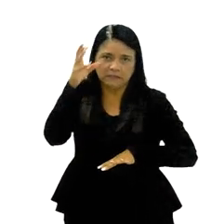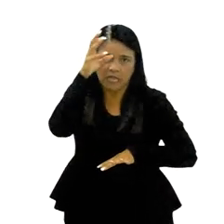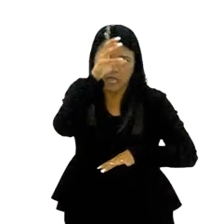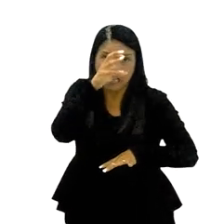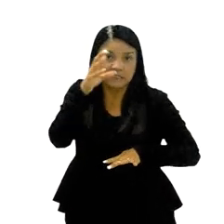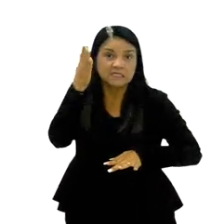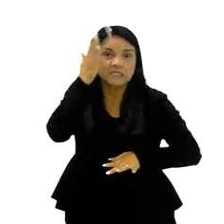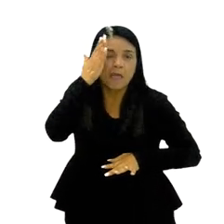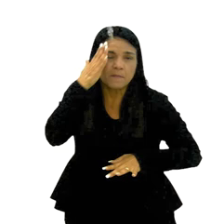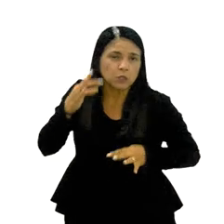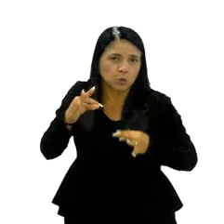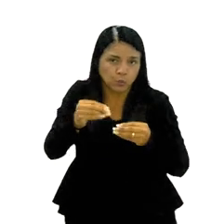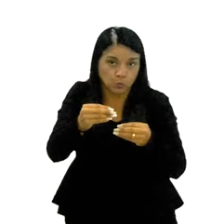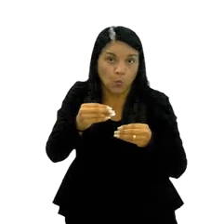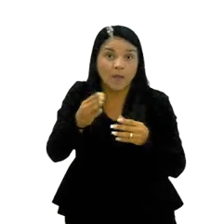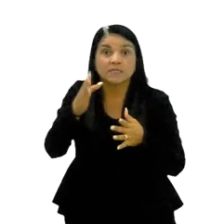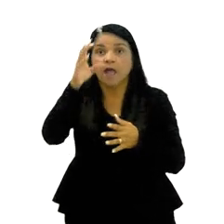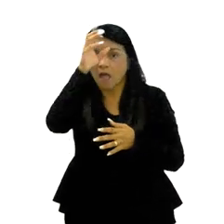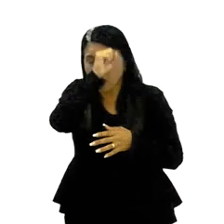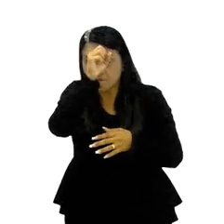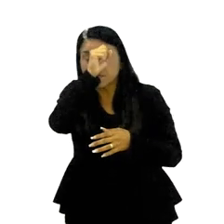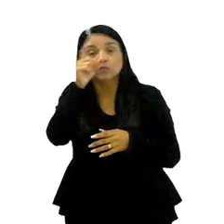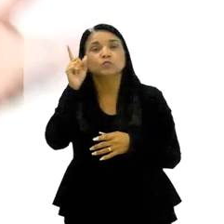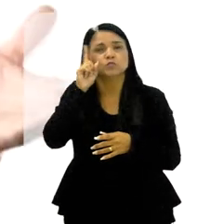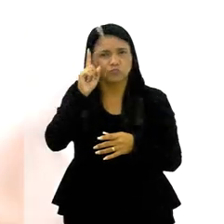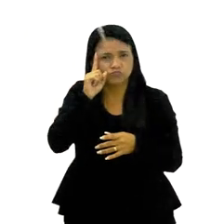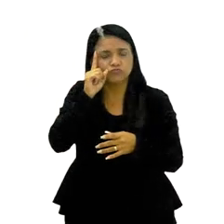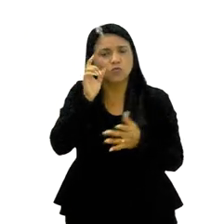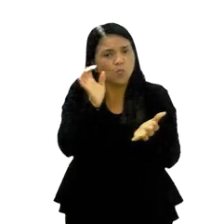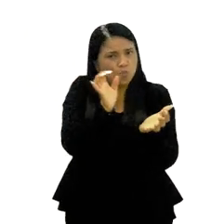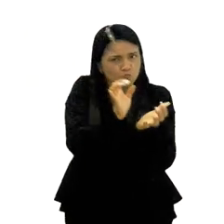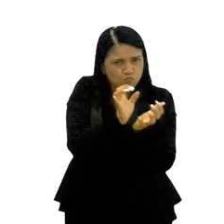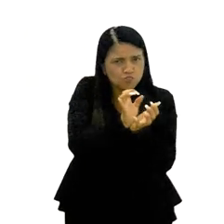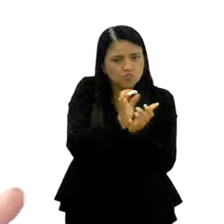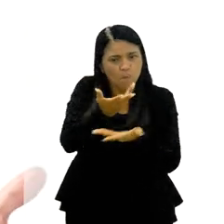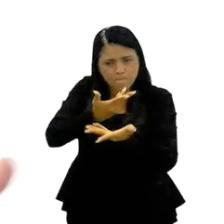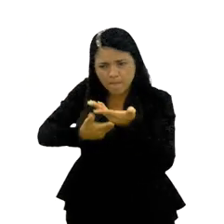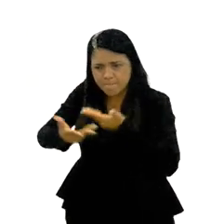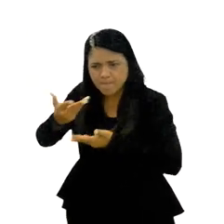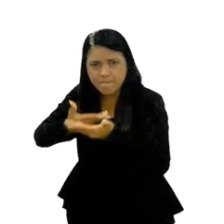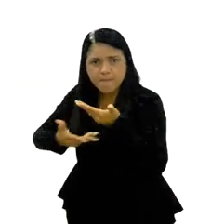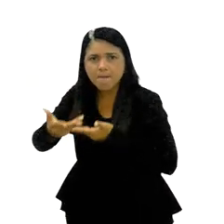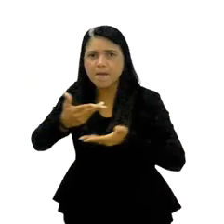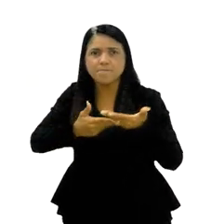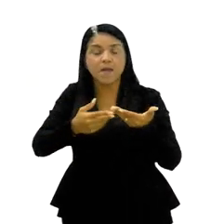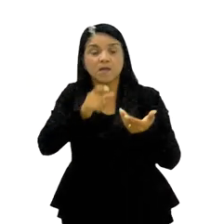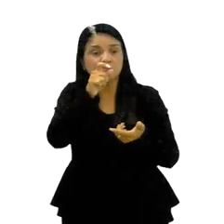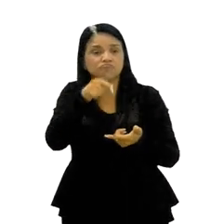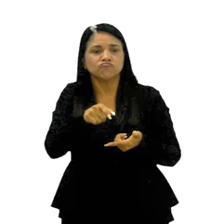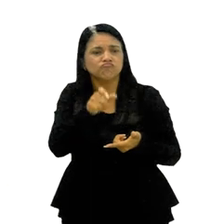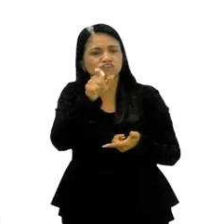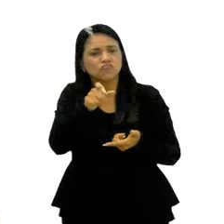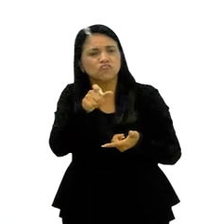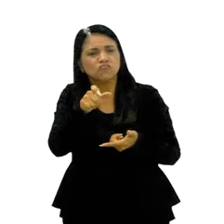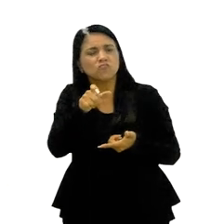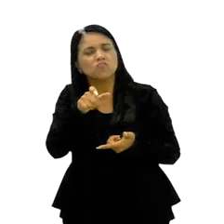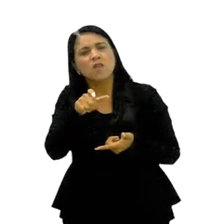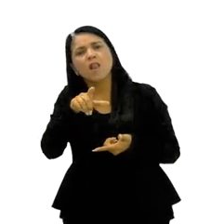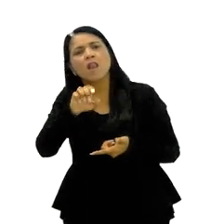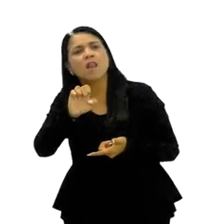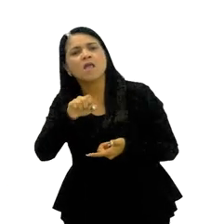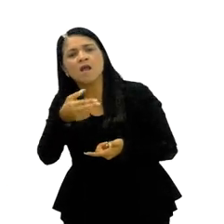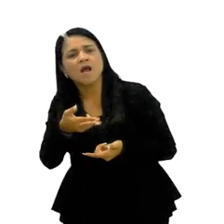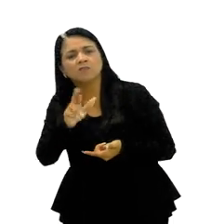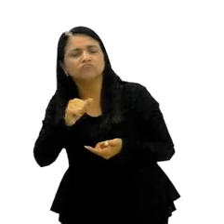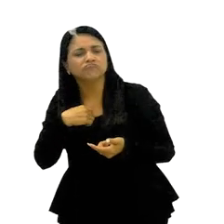tudo. A gente tem que estar sempre aprendendo no dia a dia. Mais. E eu aprendo com pessoas que trabalham comigo que talvez não tenham essa noção e falam, Leandro, por que a